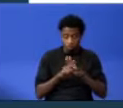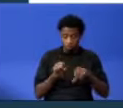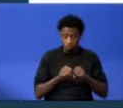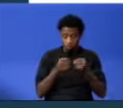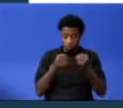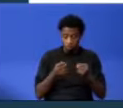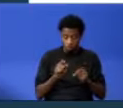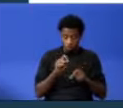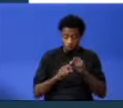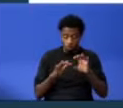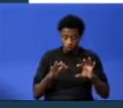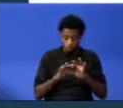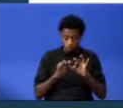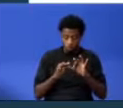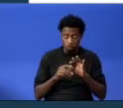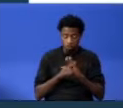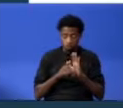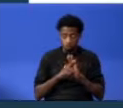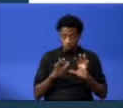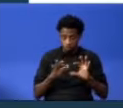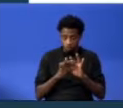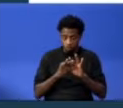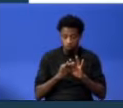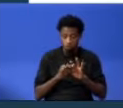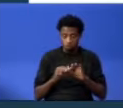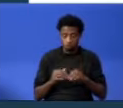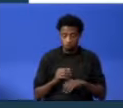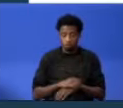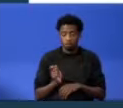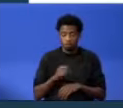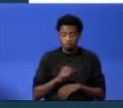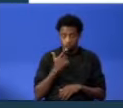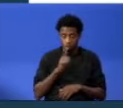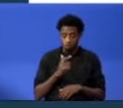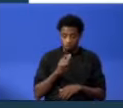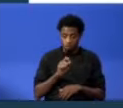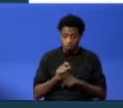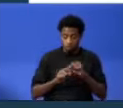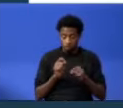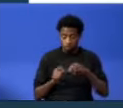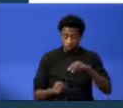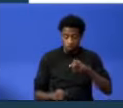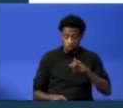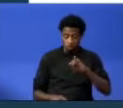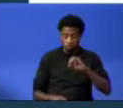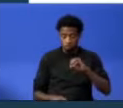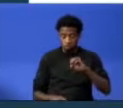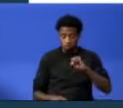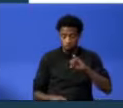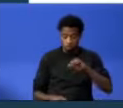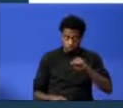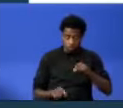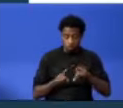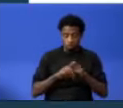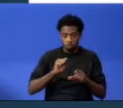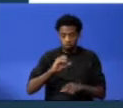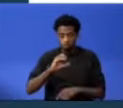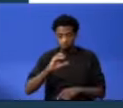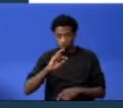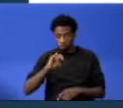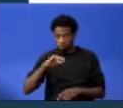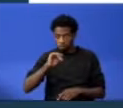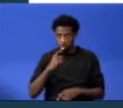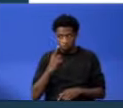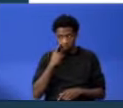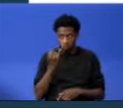há a ligação da cabeça da miosina com a actina, mas ainda não há nenhuma movimentação. Tá? Então, é importante entender